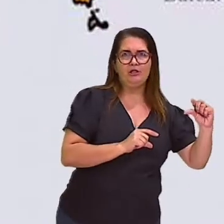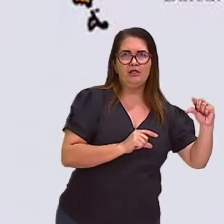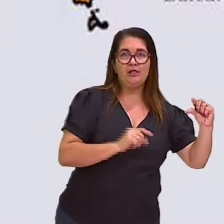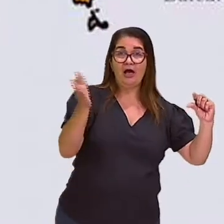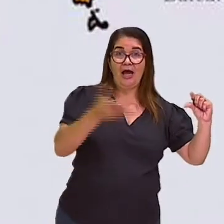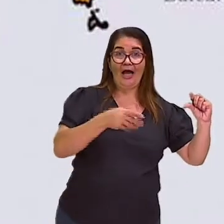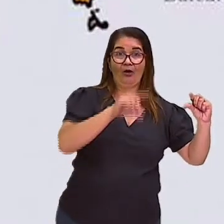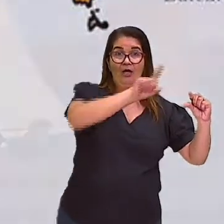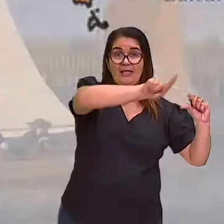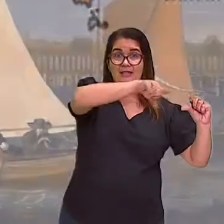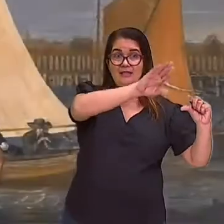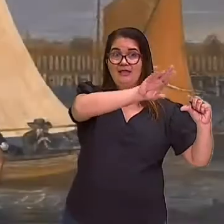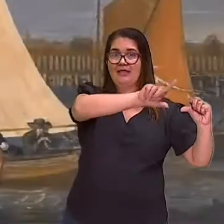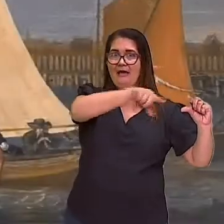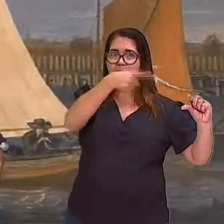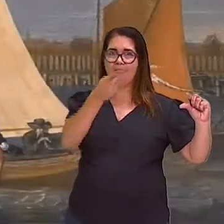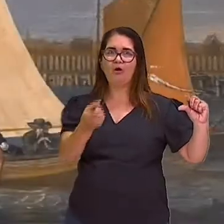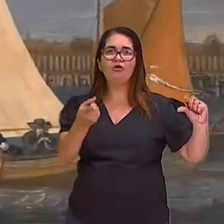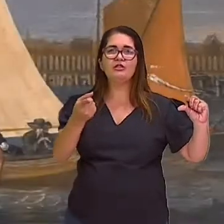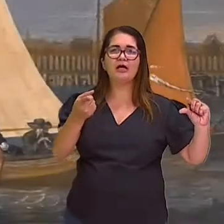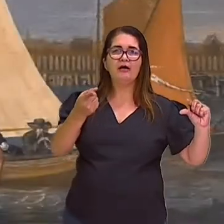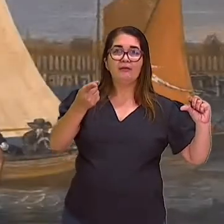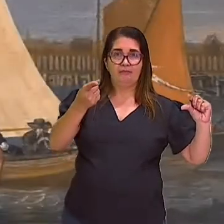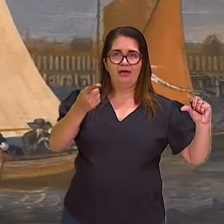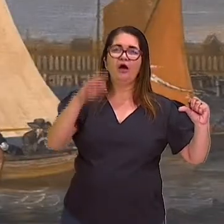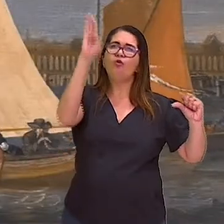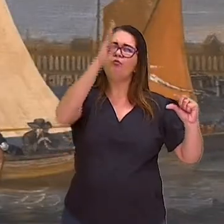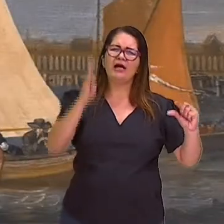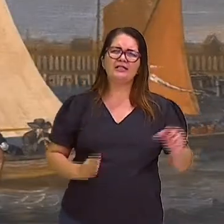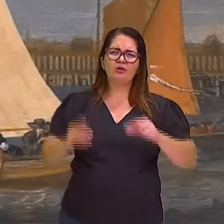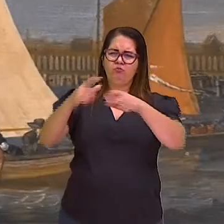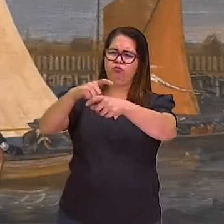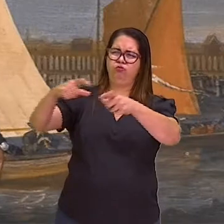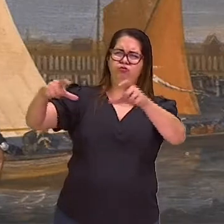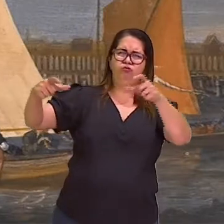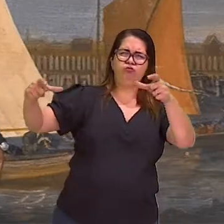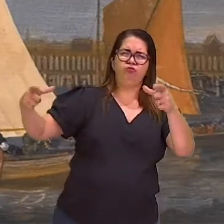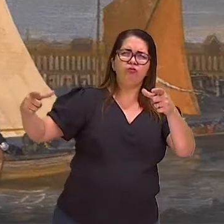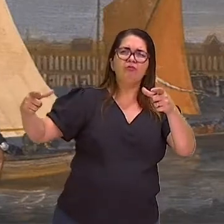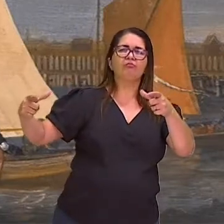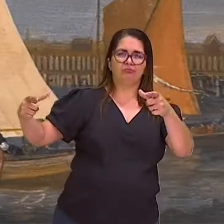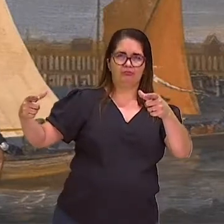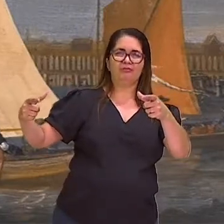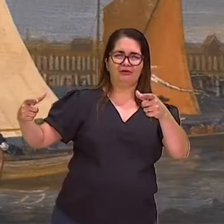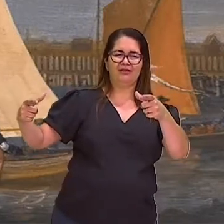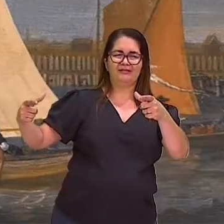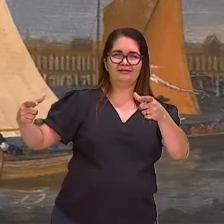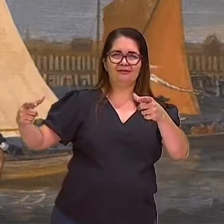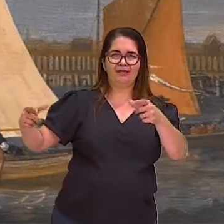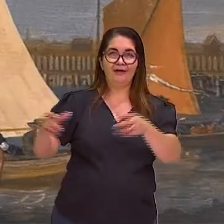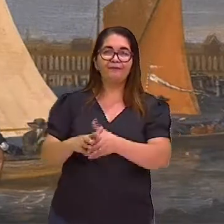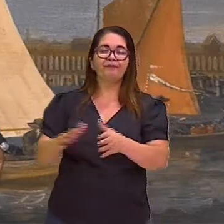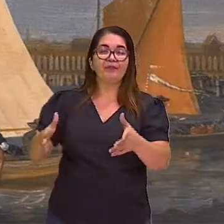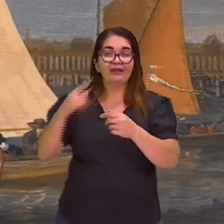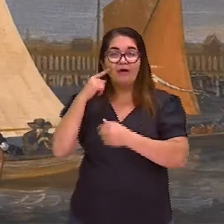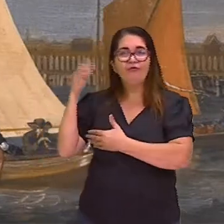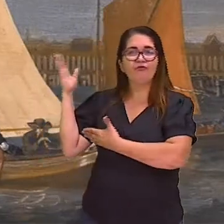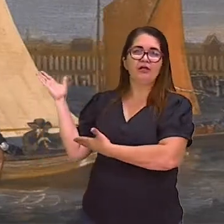entre Espanha e Holanda, tinha uma relação com a luta dos holandeses pela